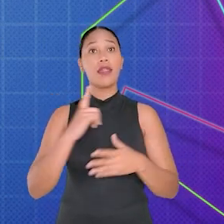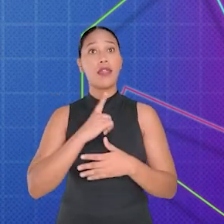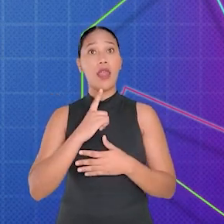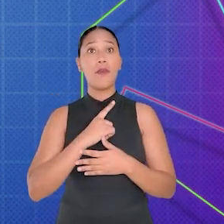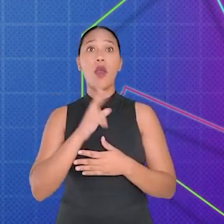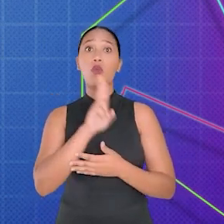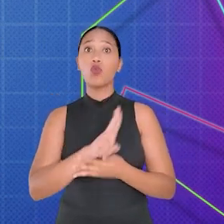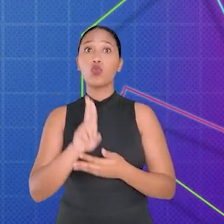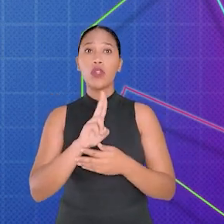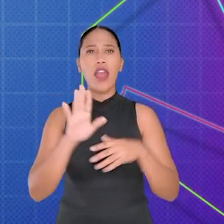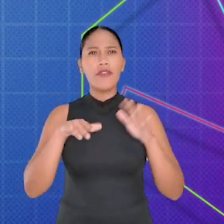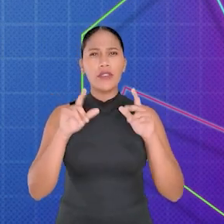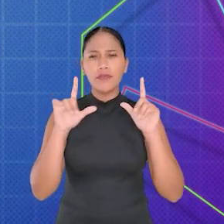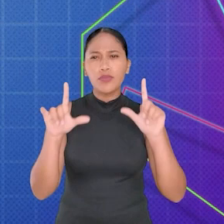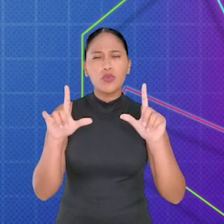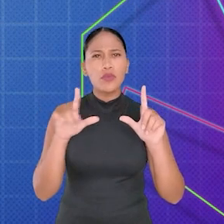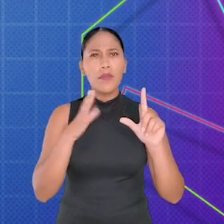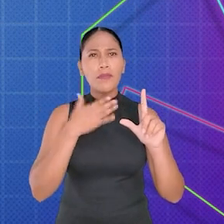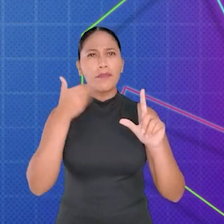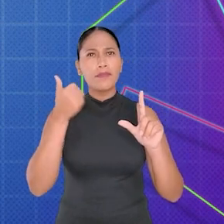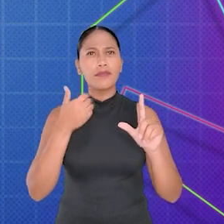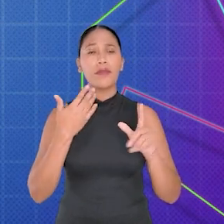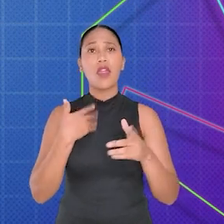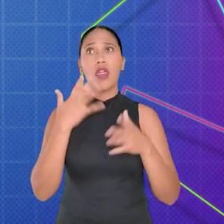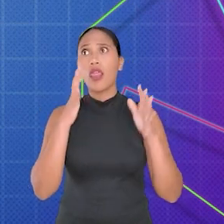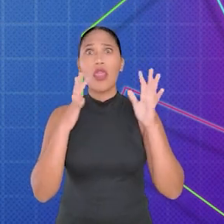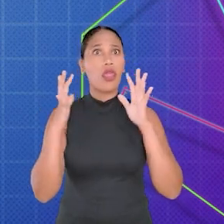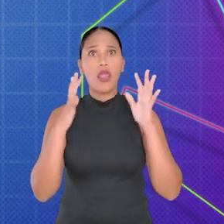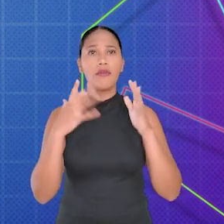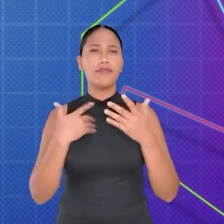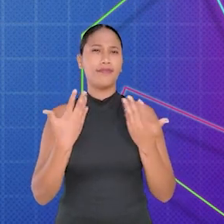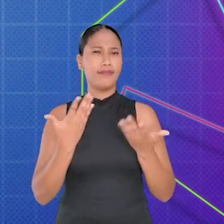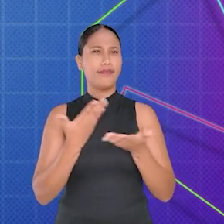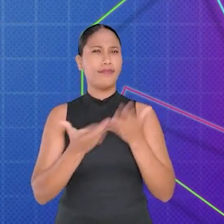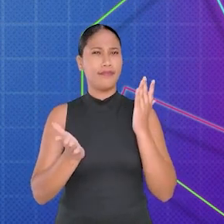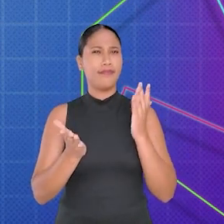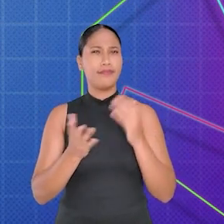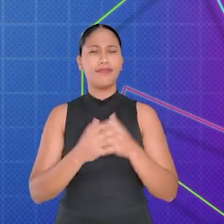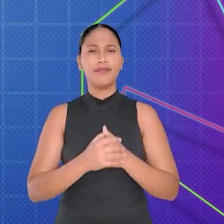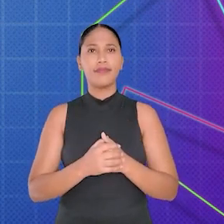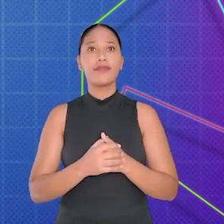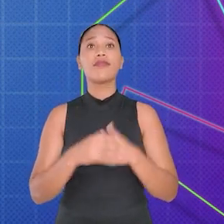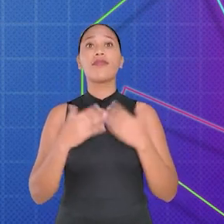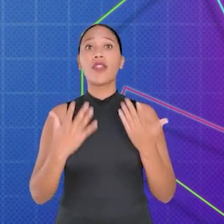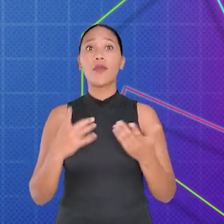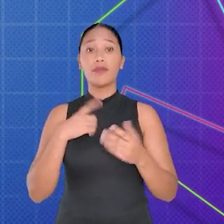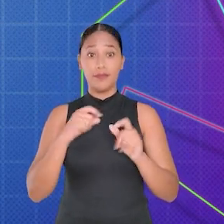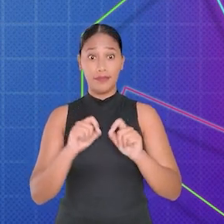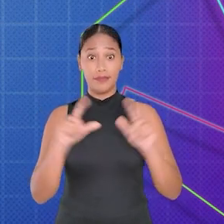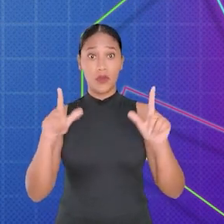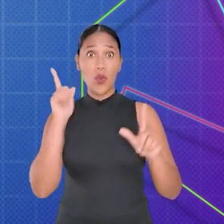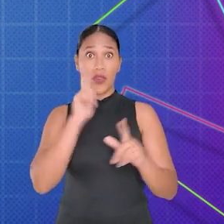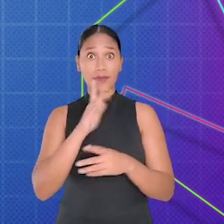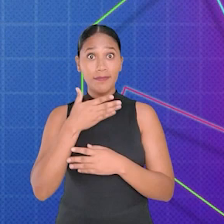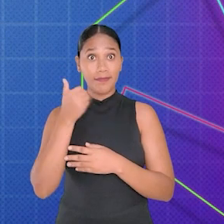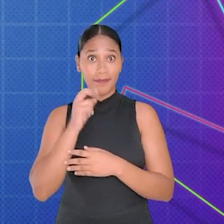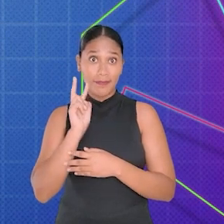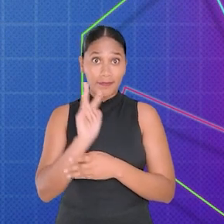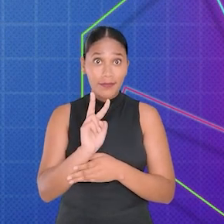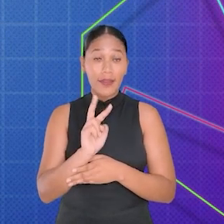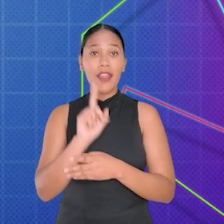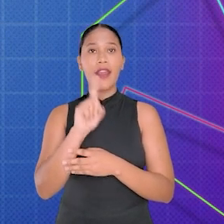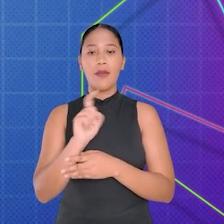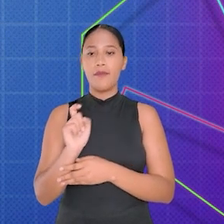tecla Ctrl+Alt/espaço. O uso de workspaces personalizados. O Blender permite que o usuário crie seu próprio